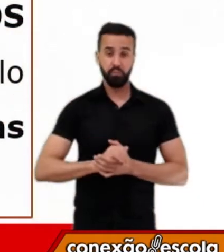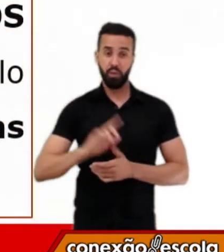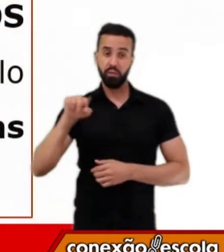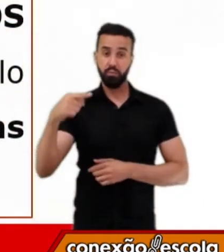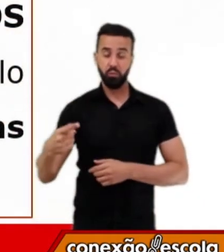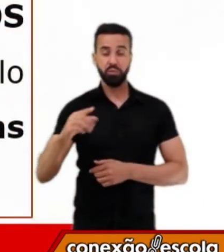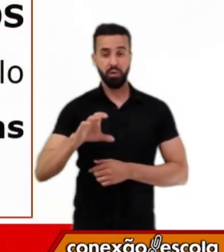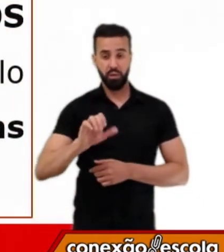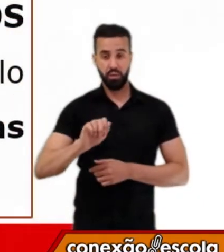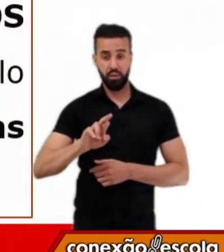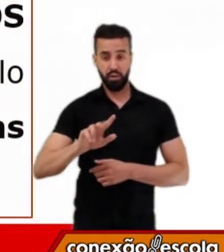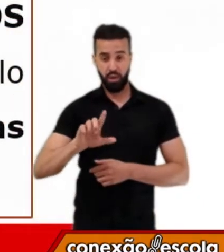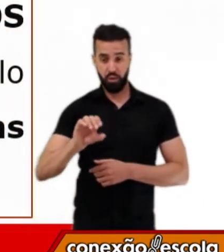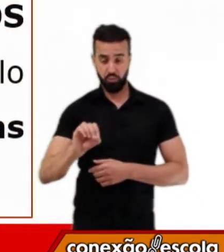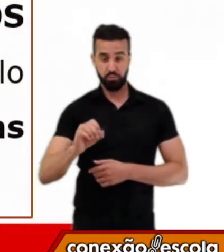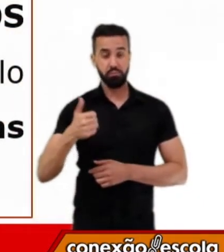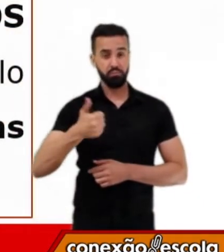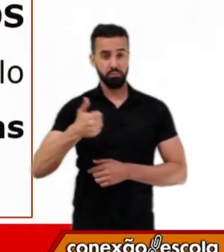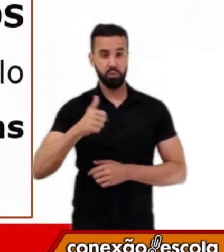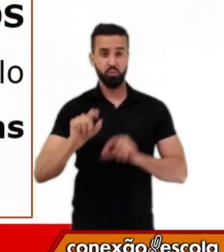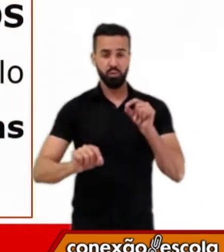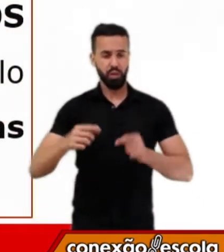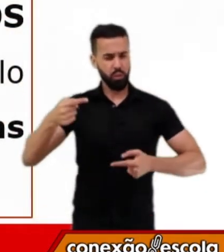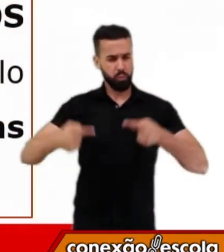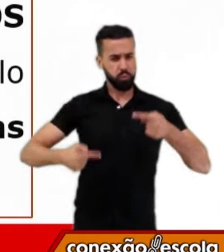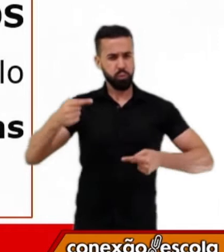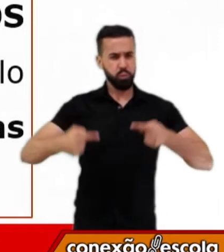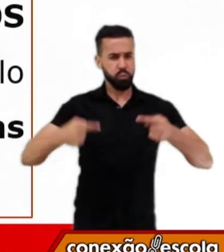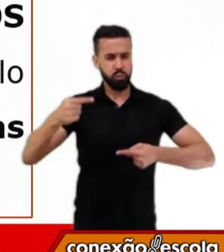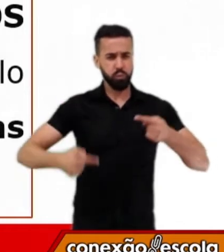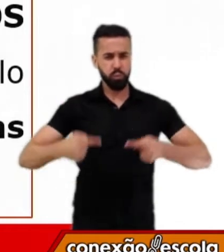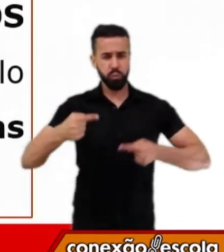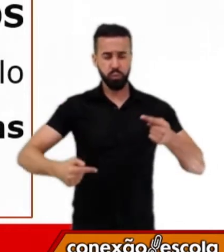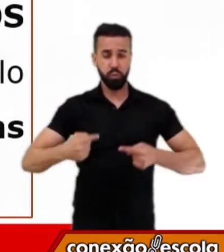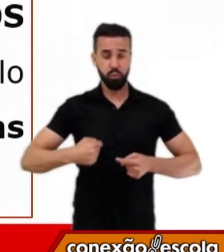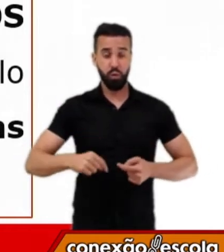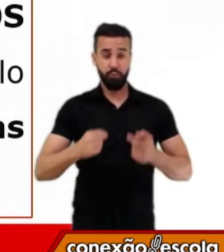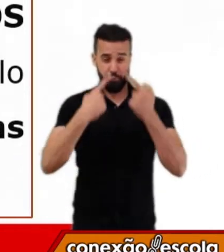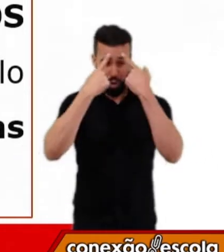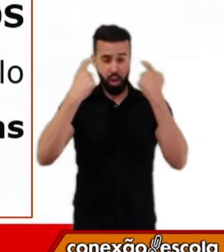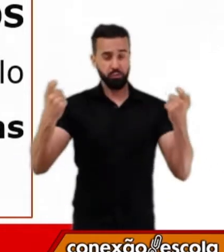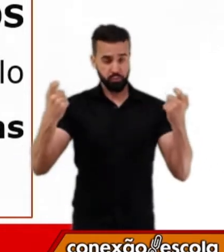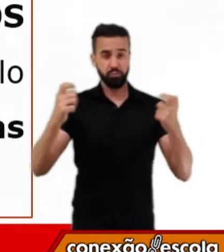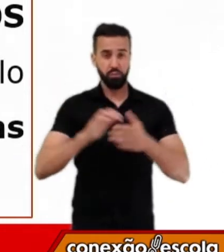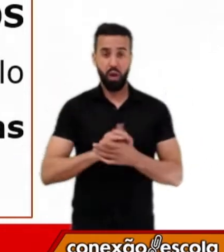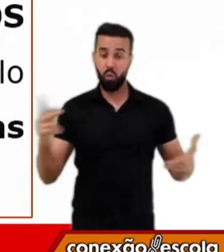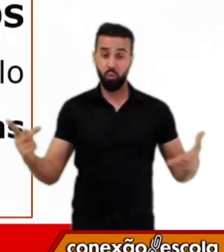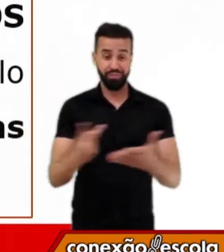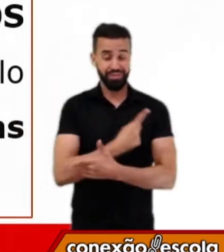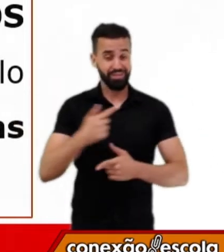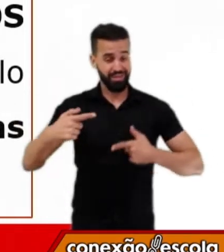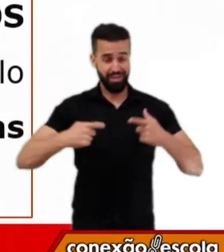I esse atrito ele se torna acirrado, ele se torna mais violento. E nós temos aí a eclosão da